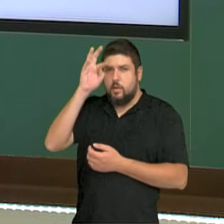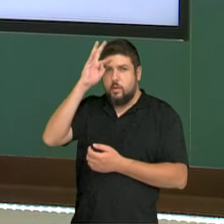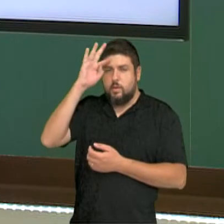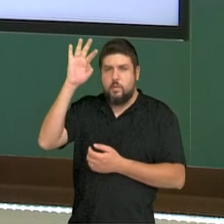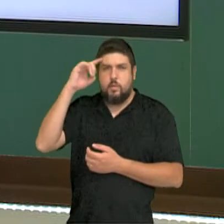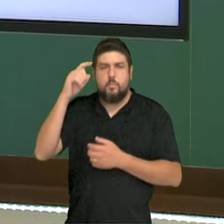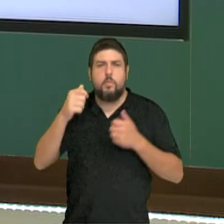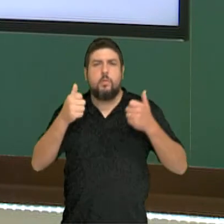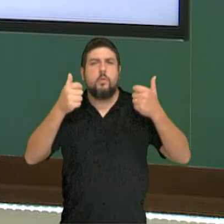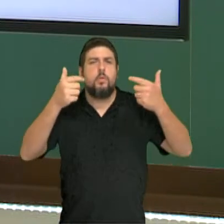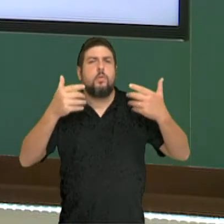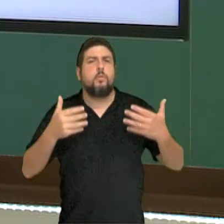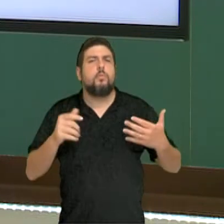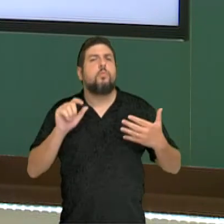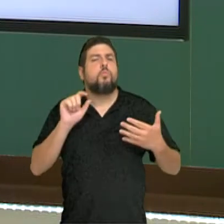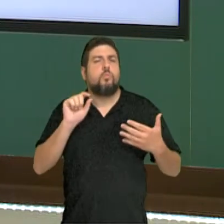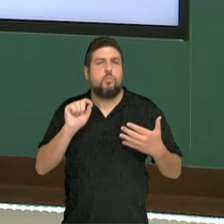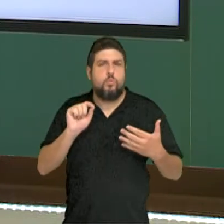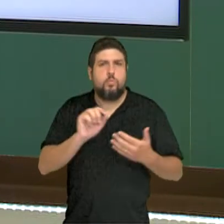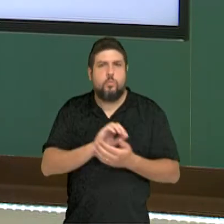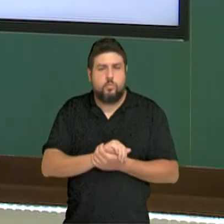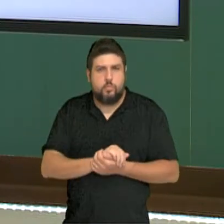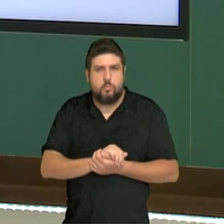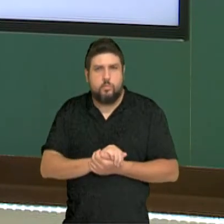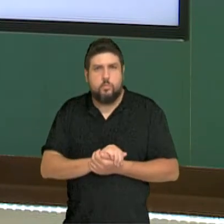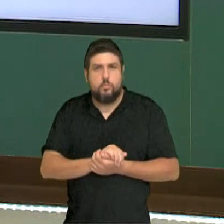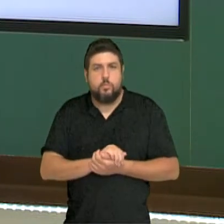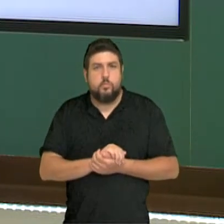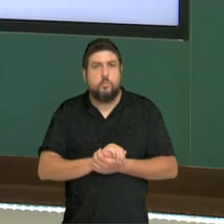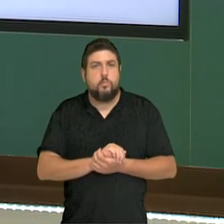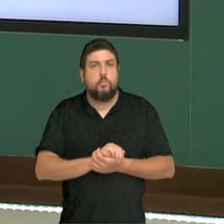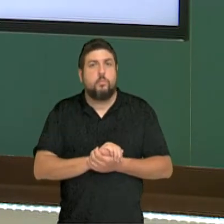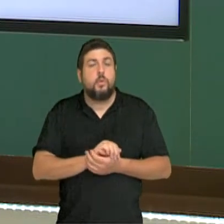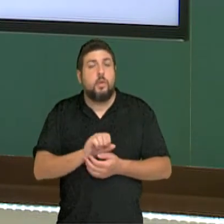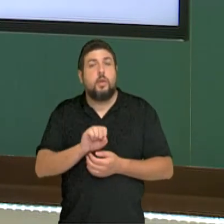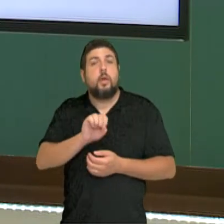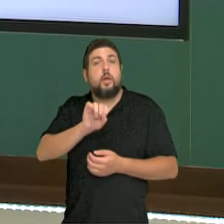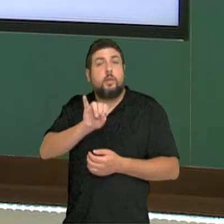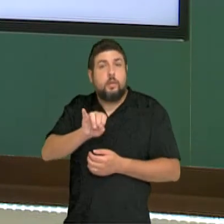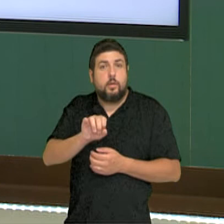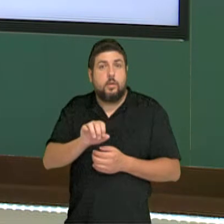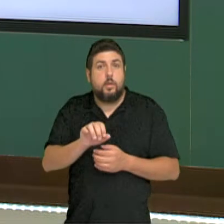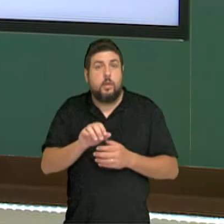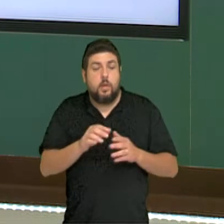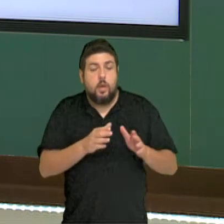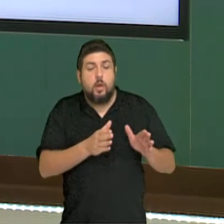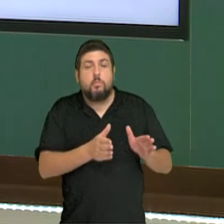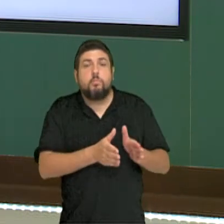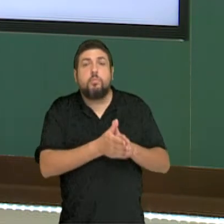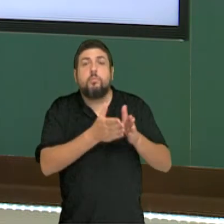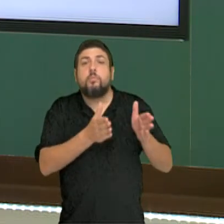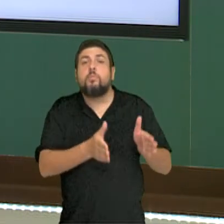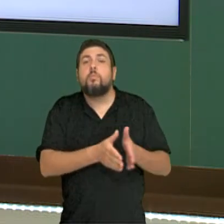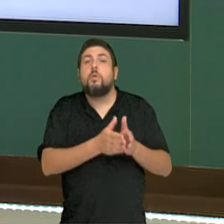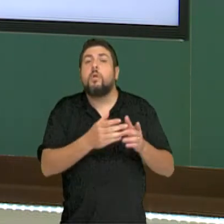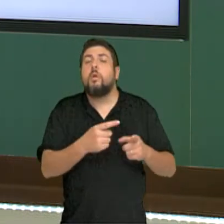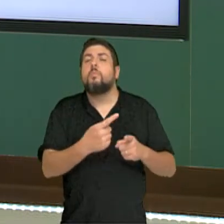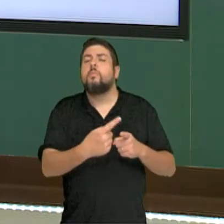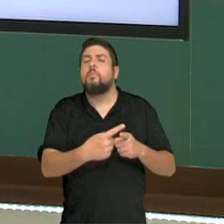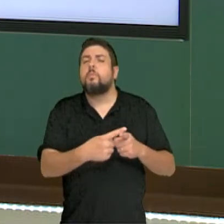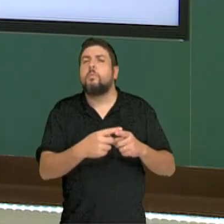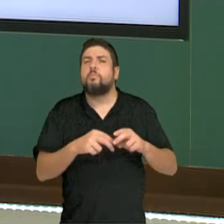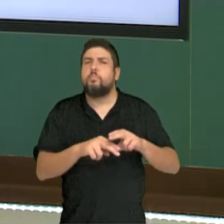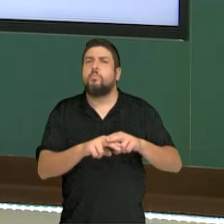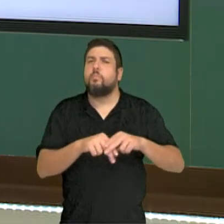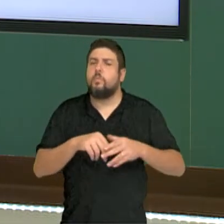marxista eles falam da questão de que a pobreza é consequência do